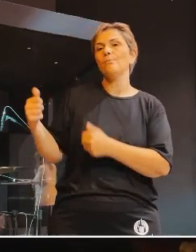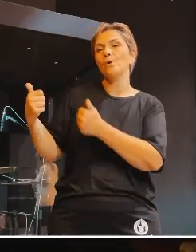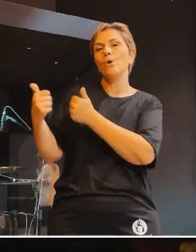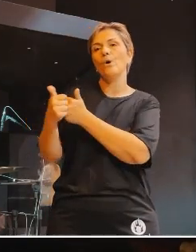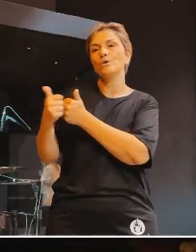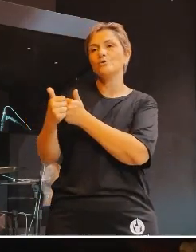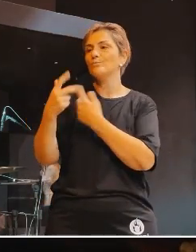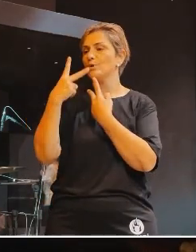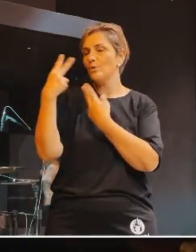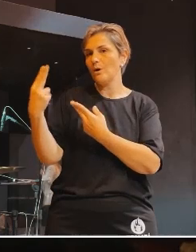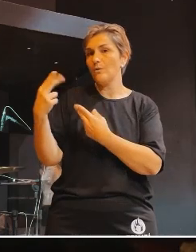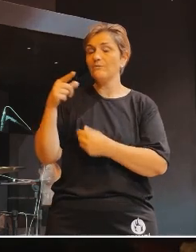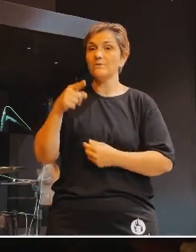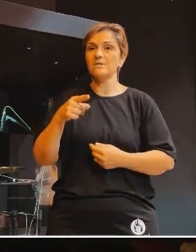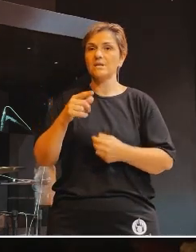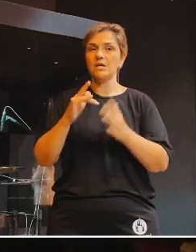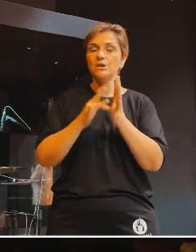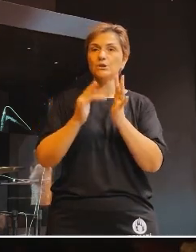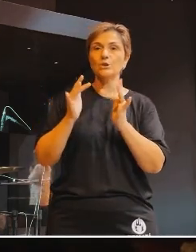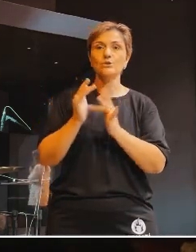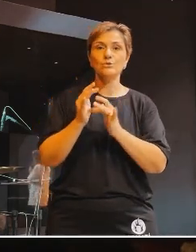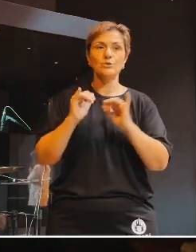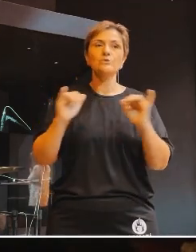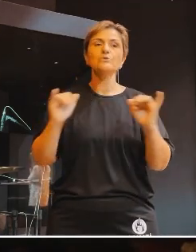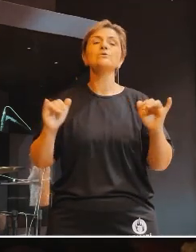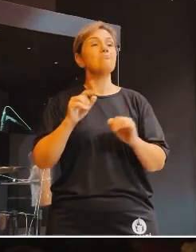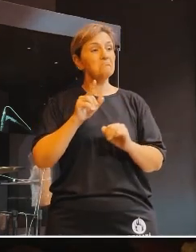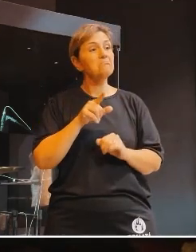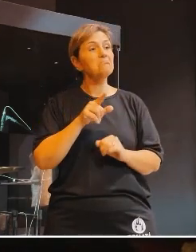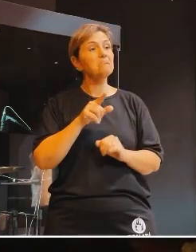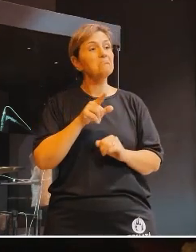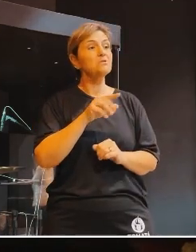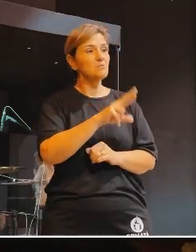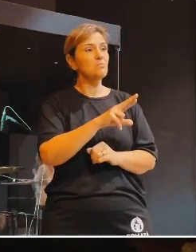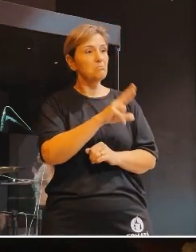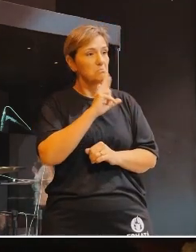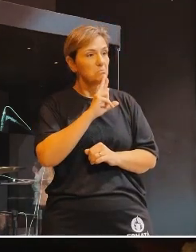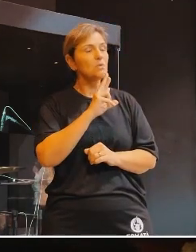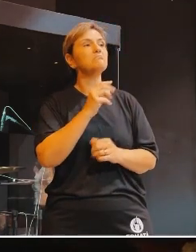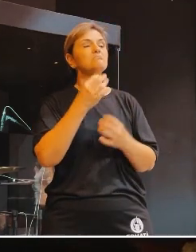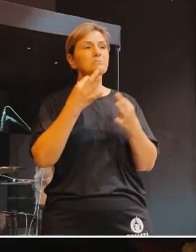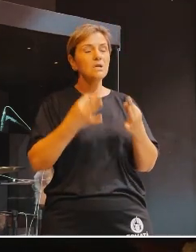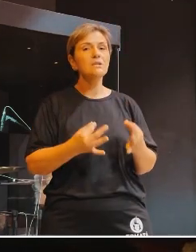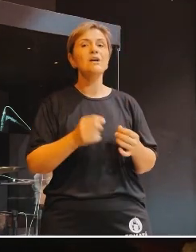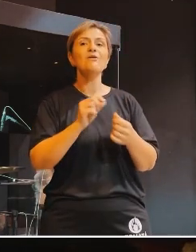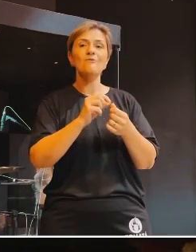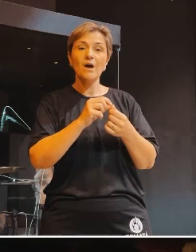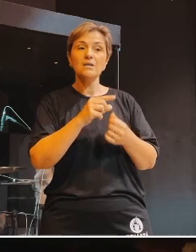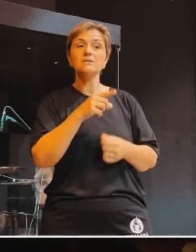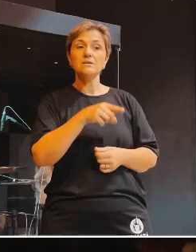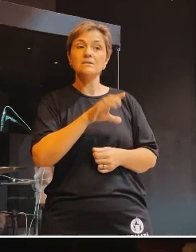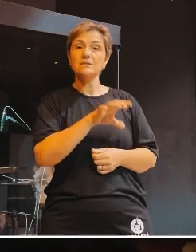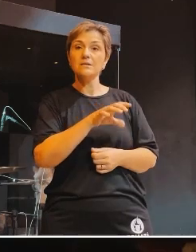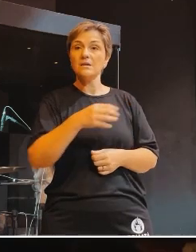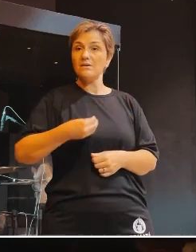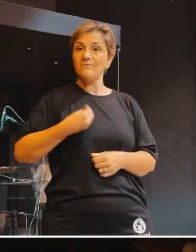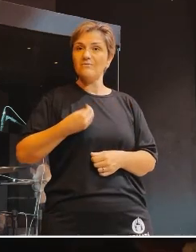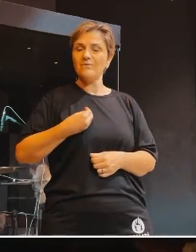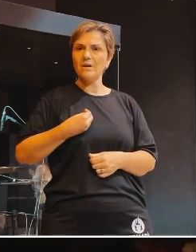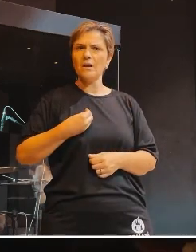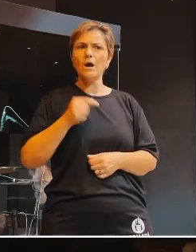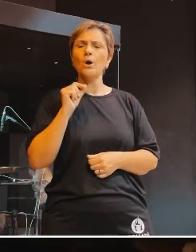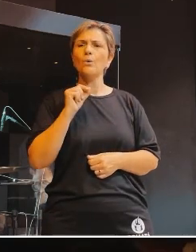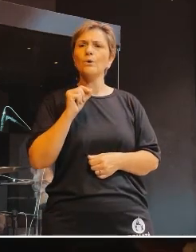mesmo. Jesus disse: você respondeu corretamente. Faça isso e viverá. O que esse